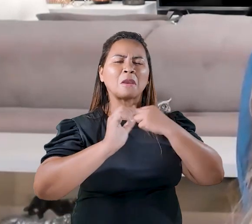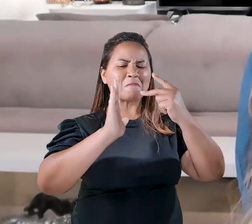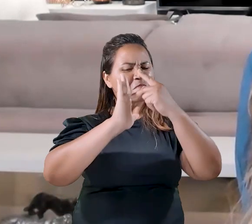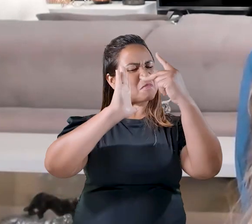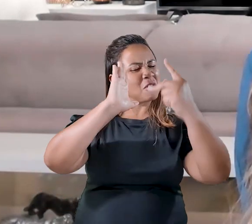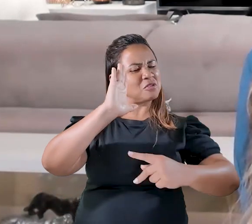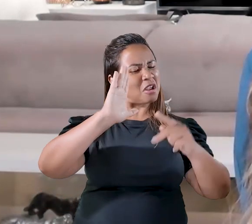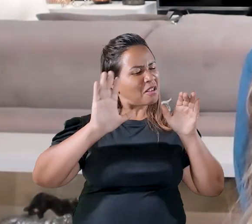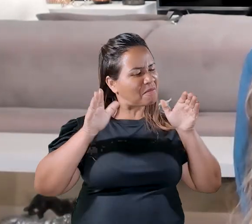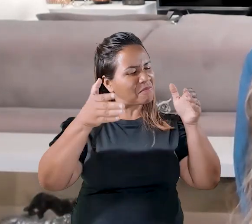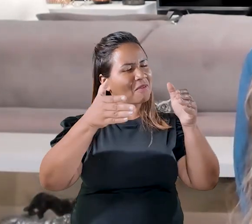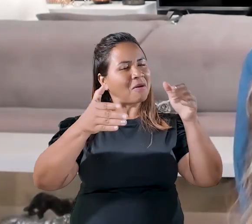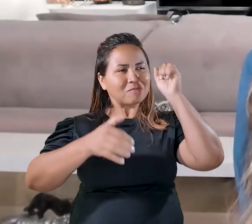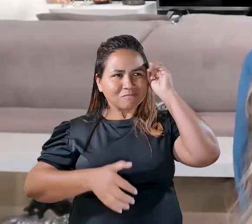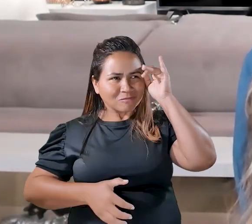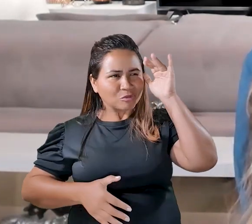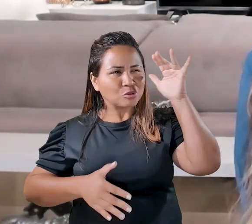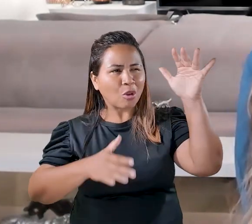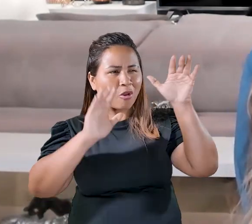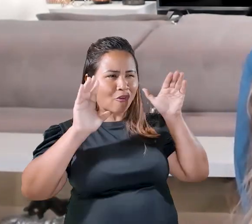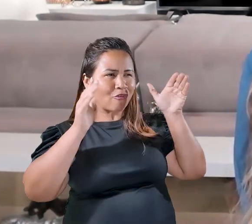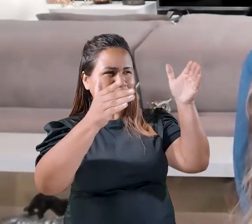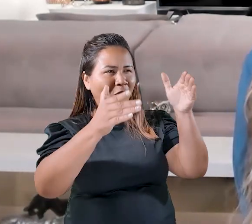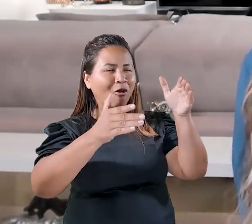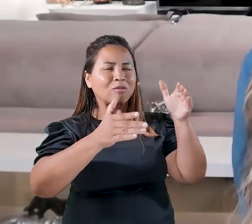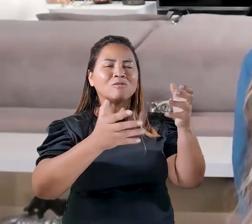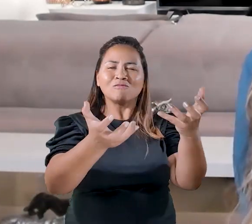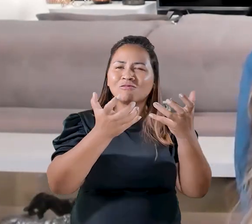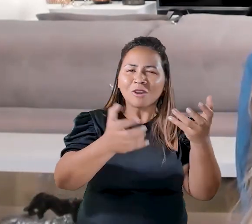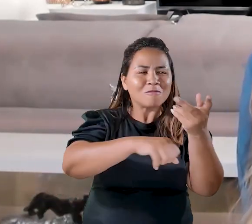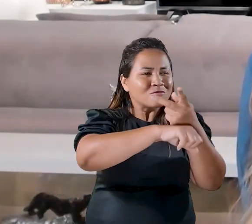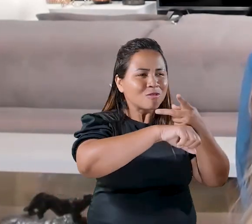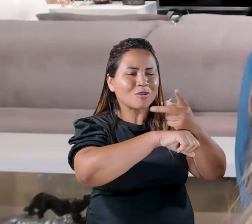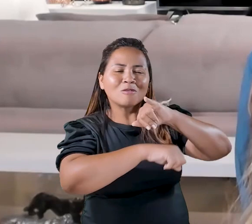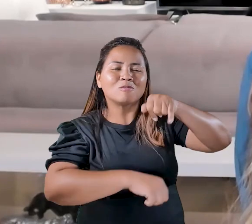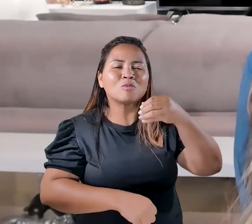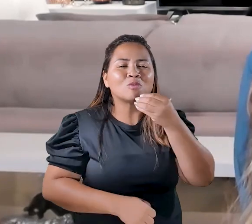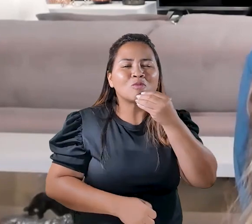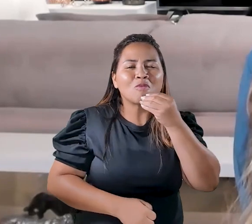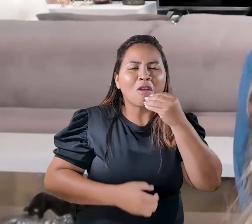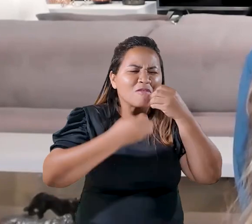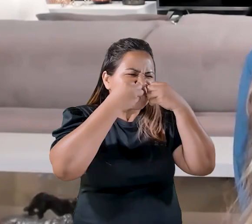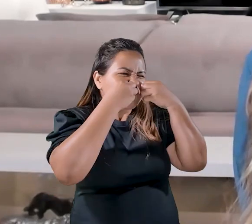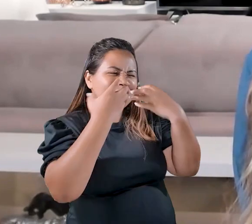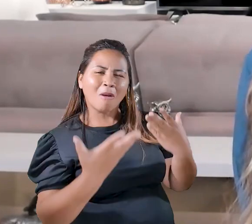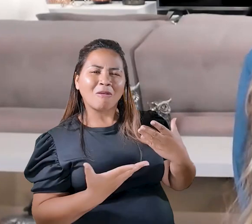sonhos, com oportunidades e não focadas